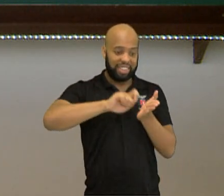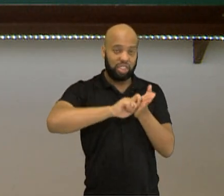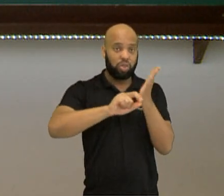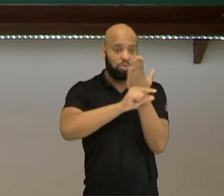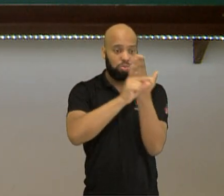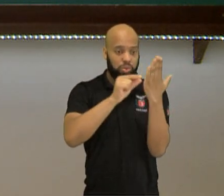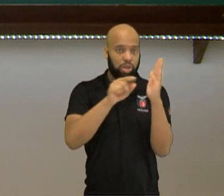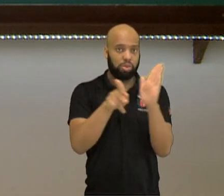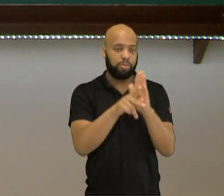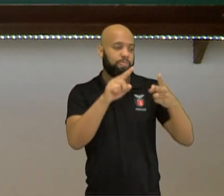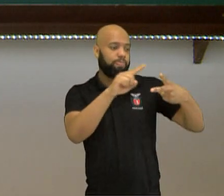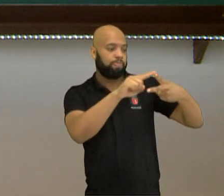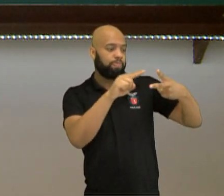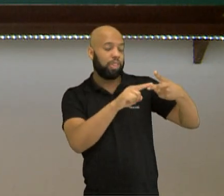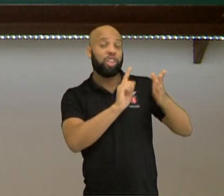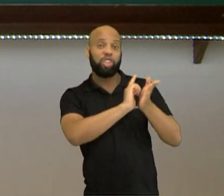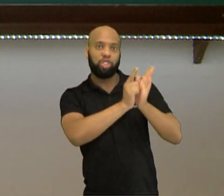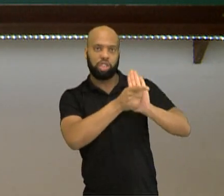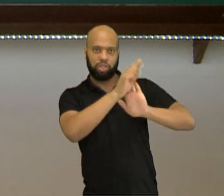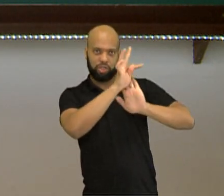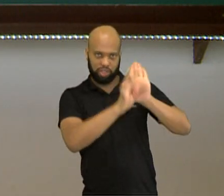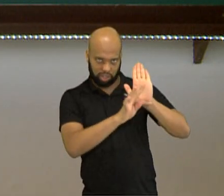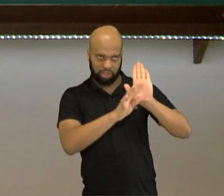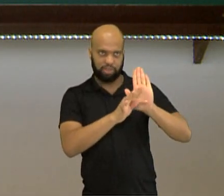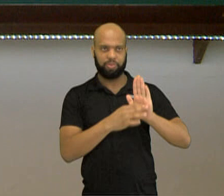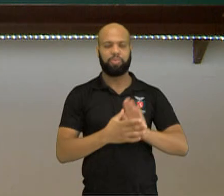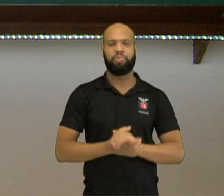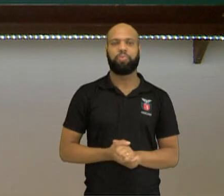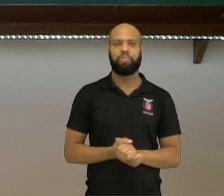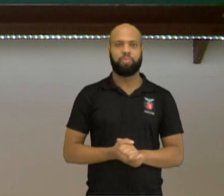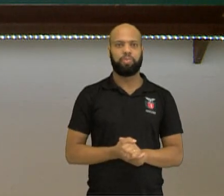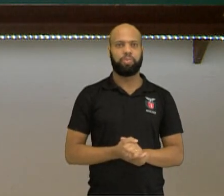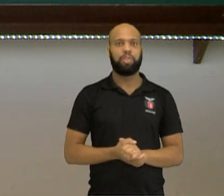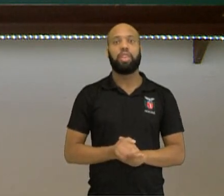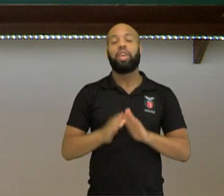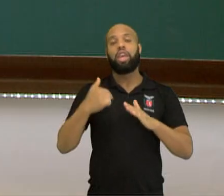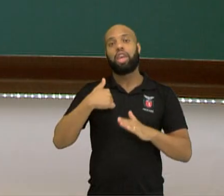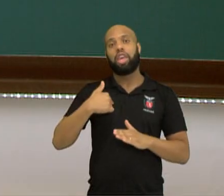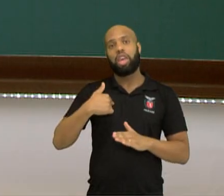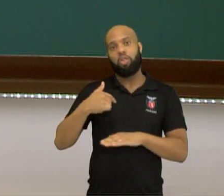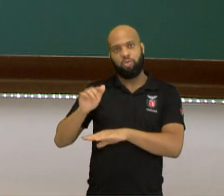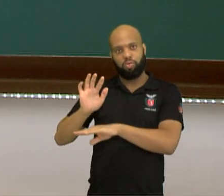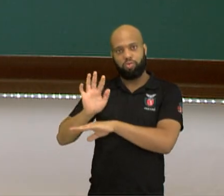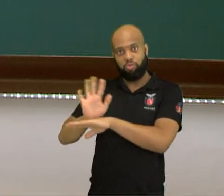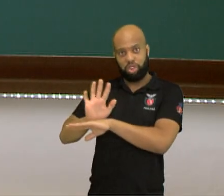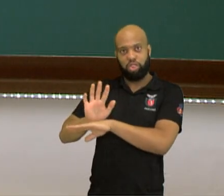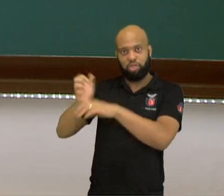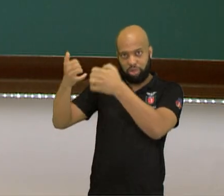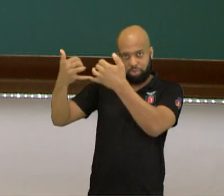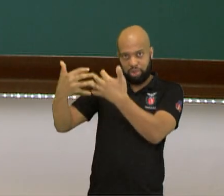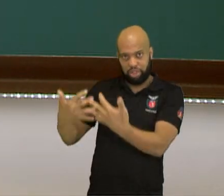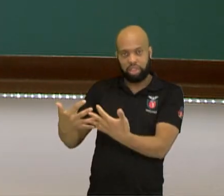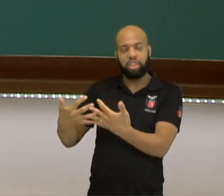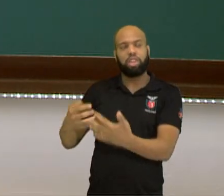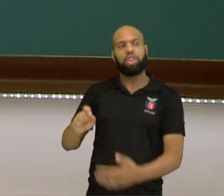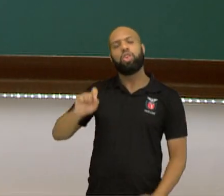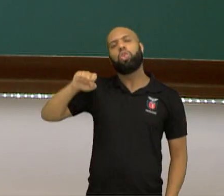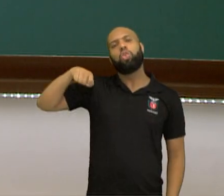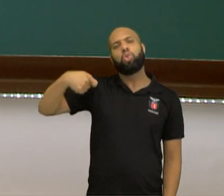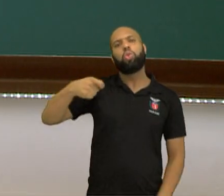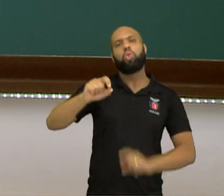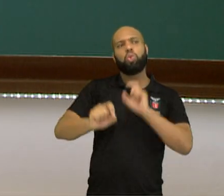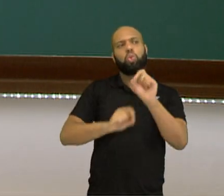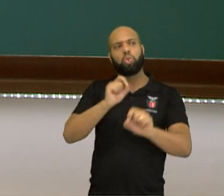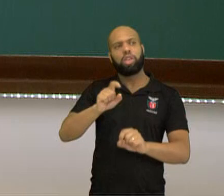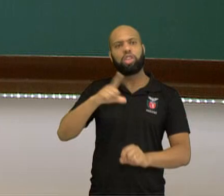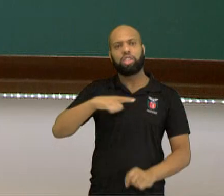da comédia e da tragédia grega. Bom, nesse vídeo, então, nessa aula, nós falamos